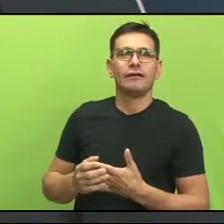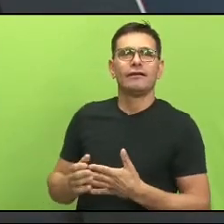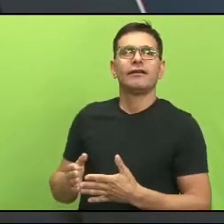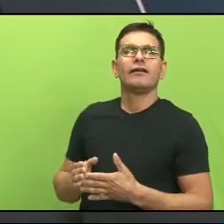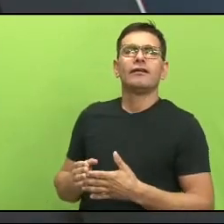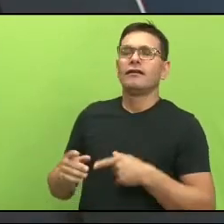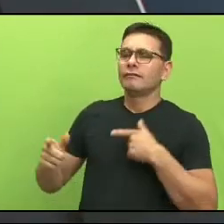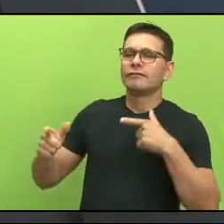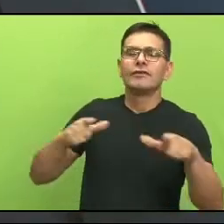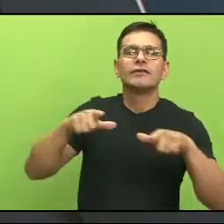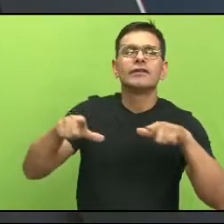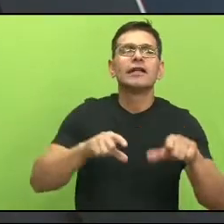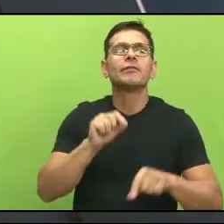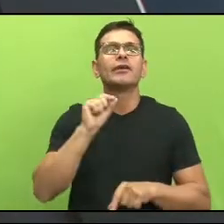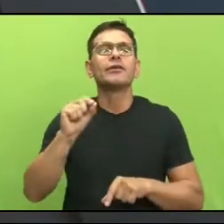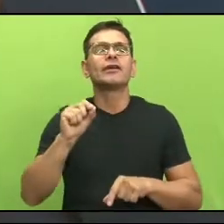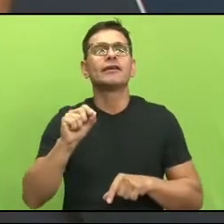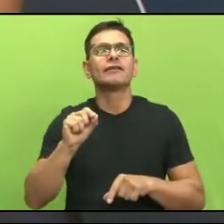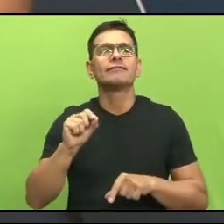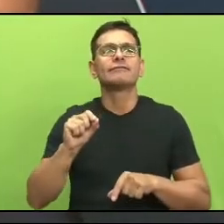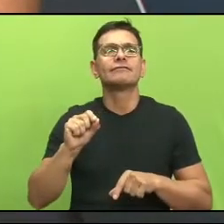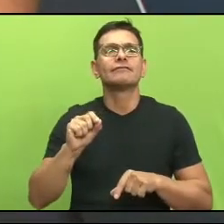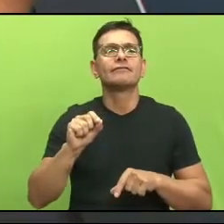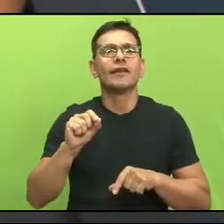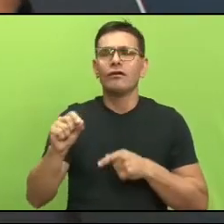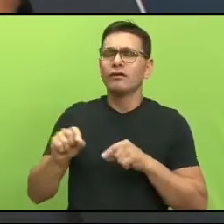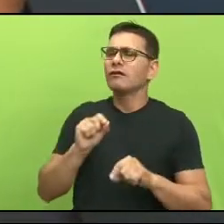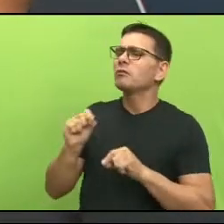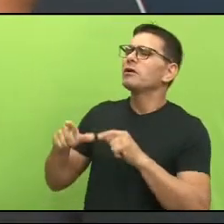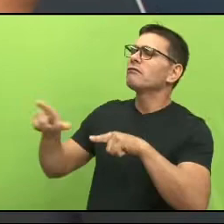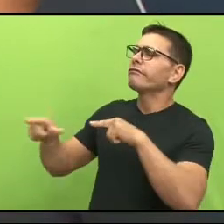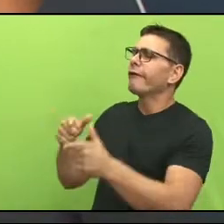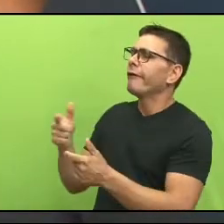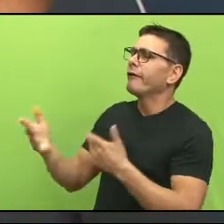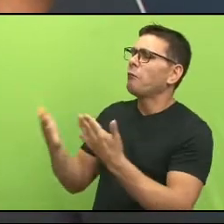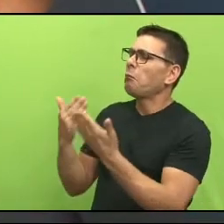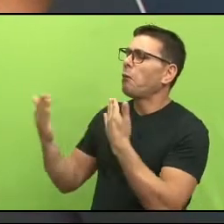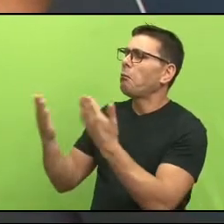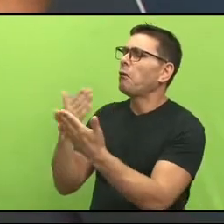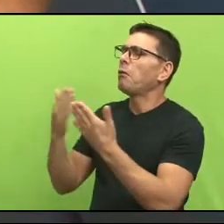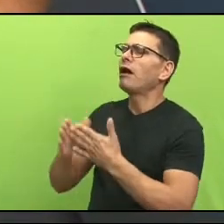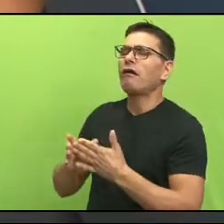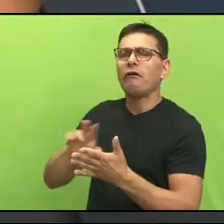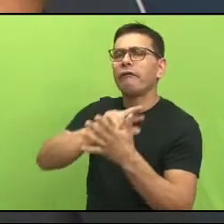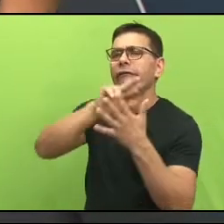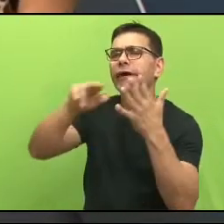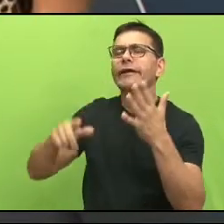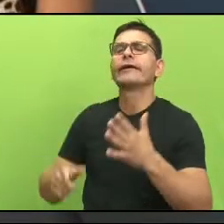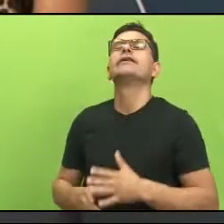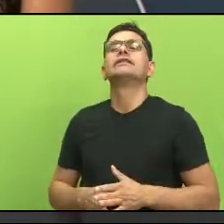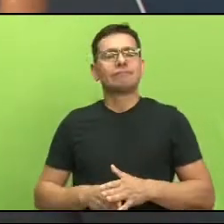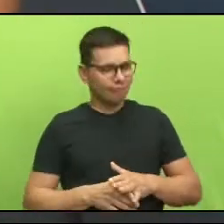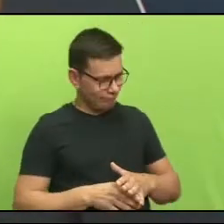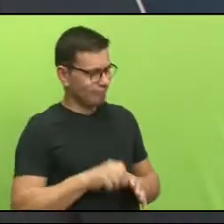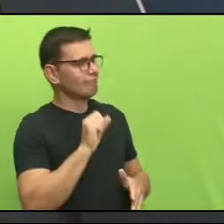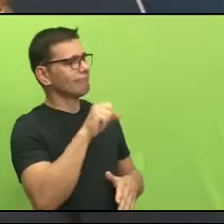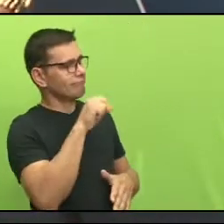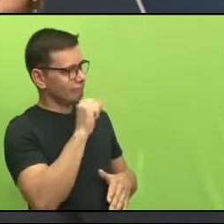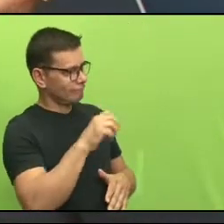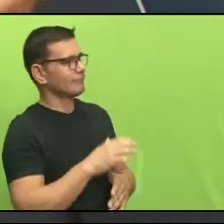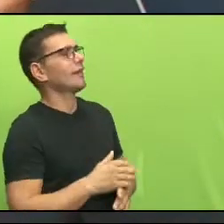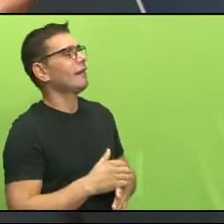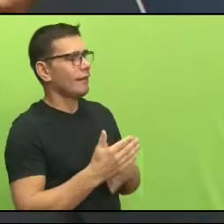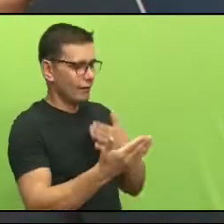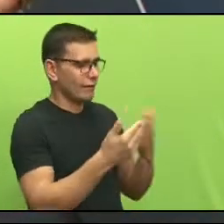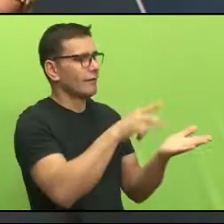graduada em psicologia, mas você exerce um papel profissional na terapia. São vários tipos de terapia, né? Sim, eu uso Você é vários. terapeuta.